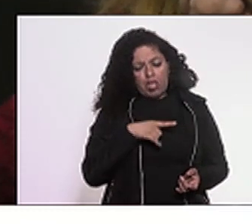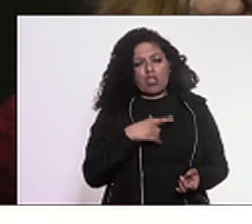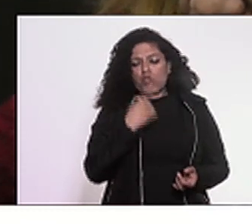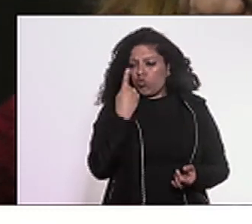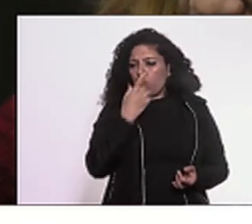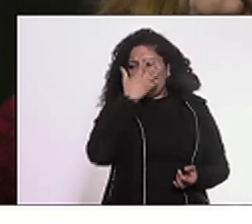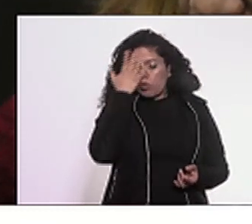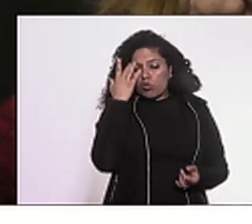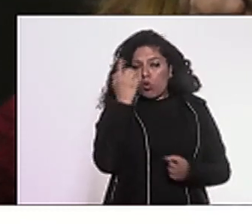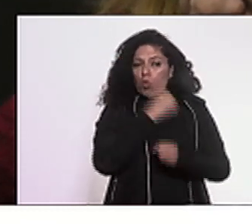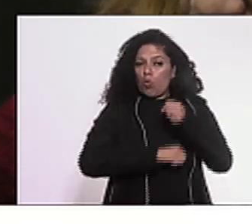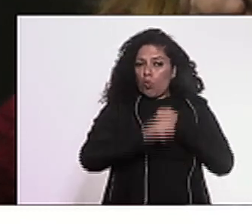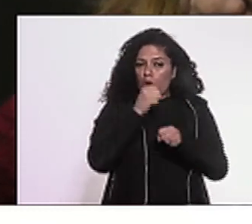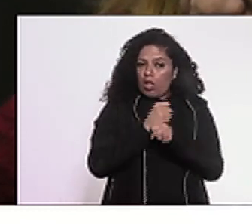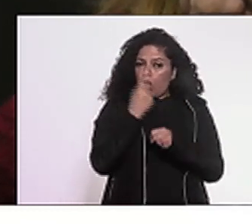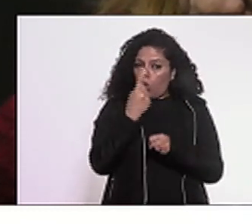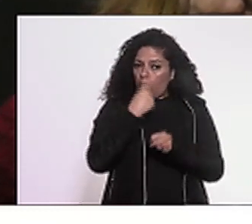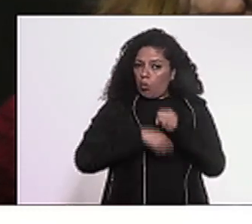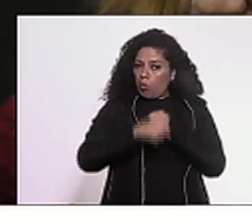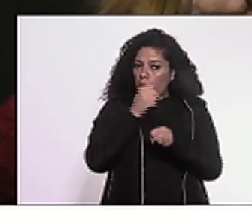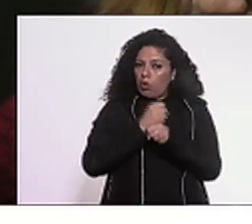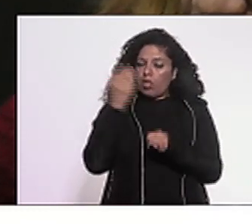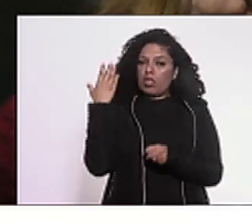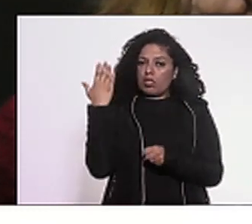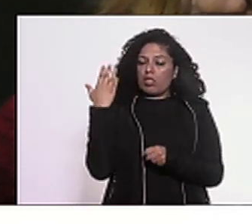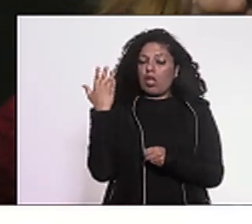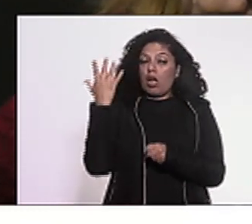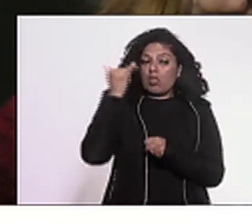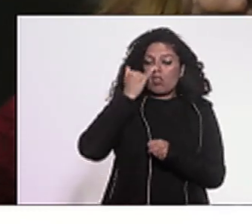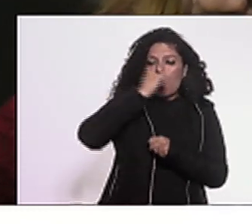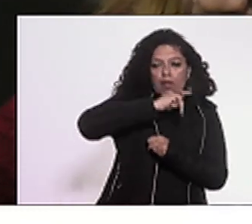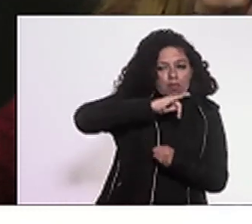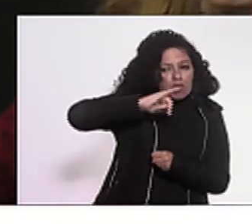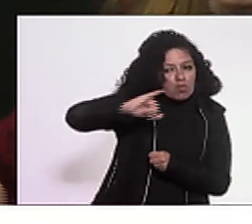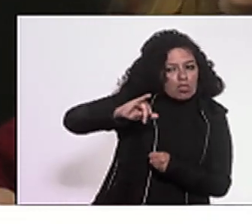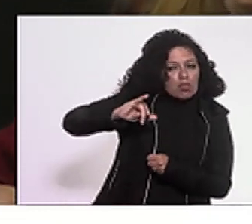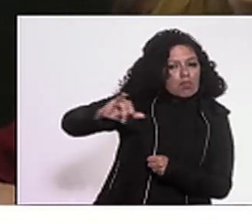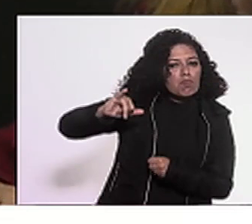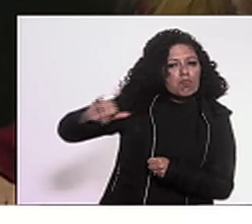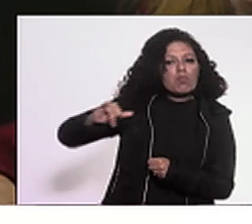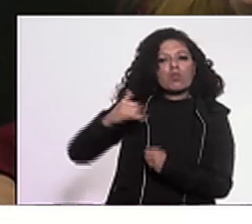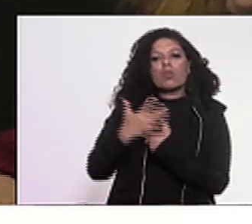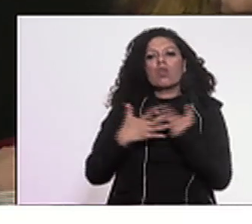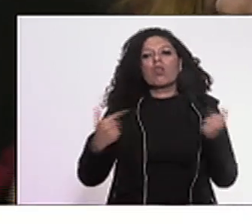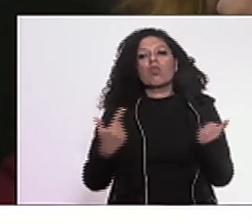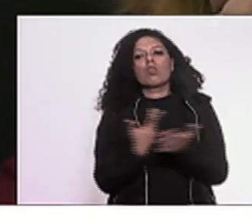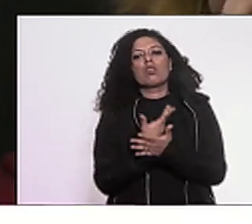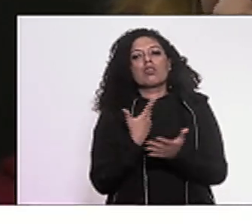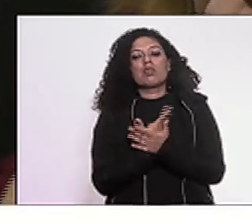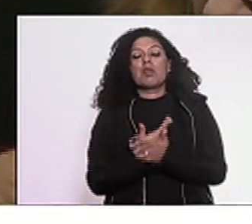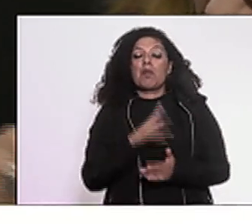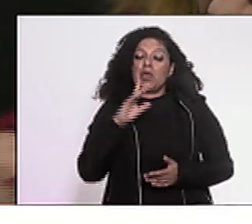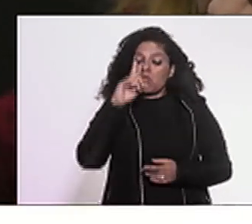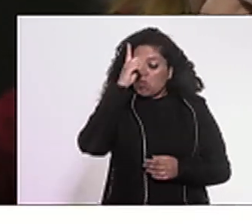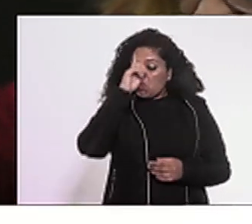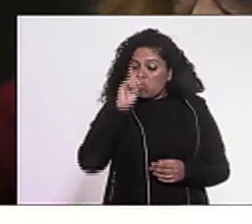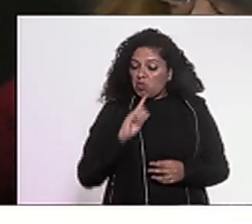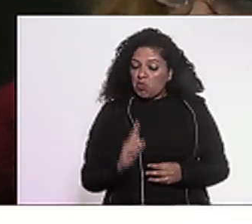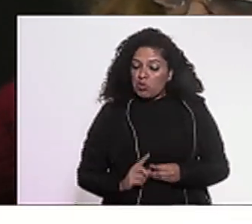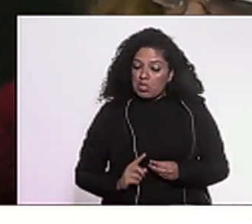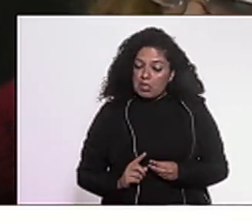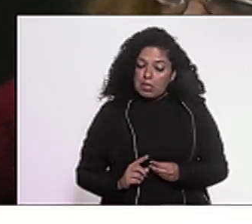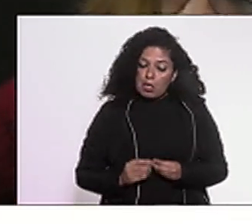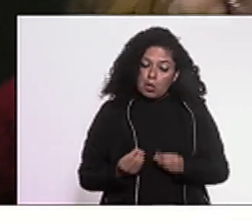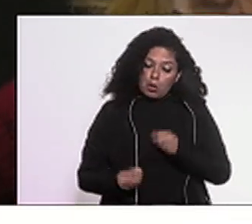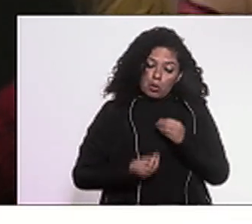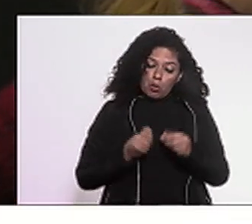Um ano atrás, foi feita uma denúncia e não sei como se dizia que